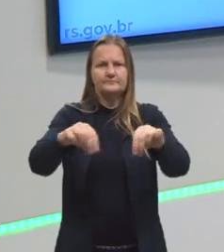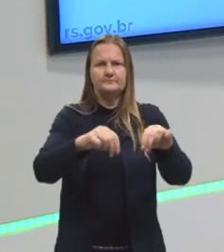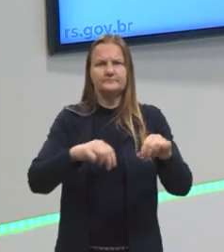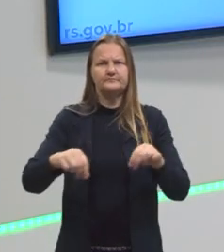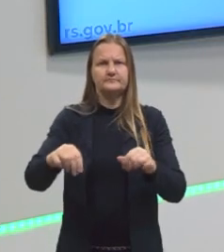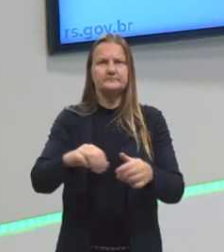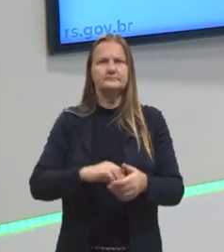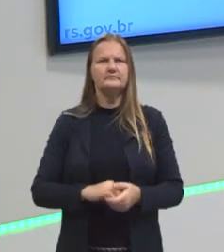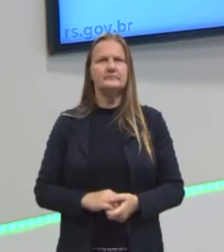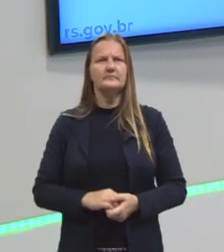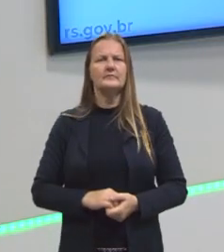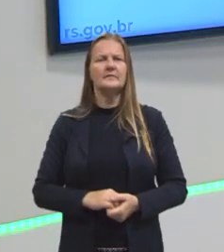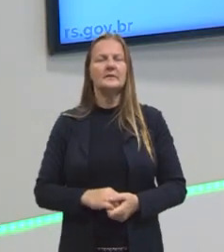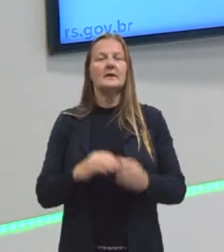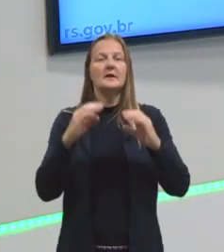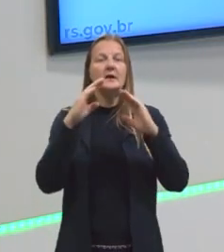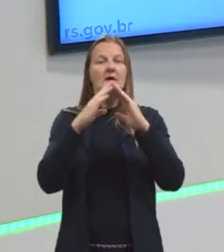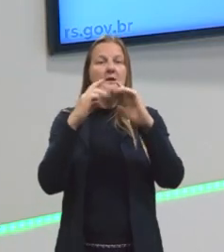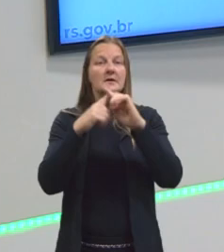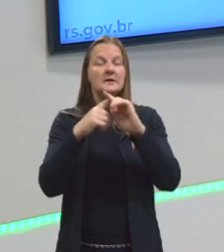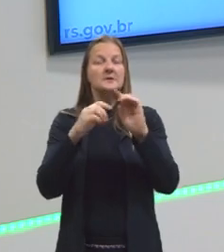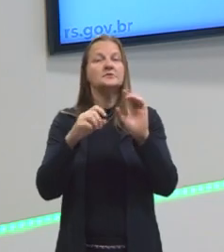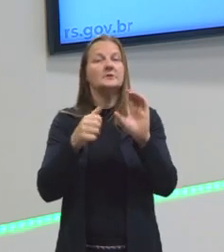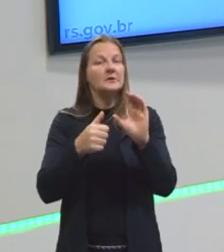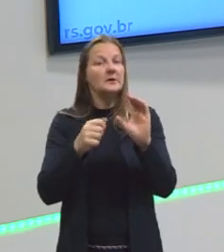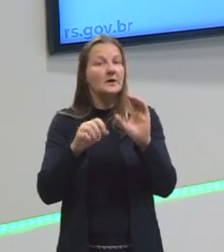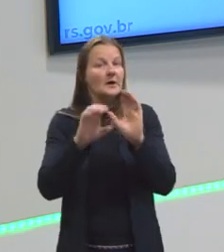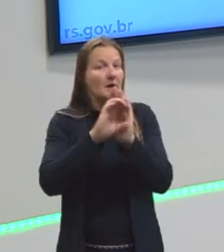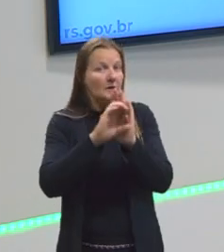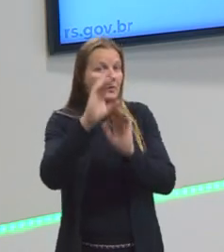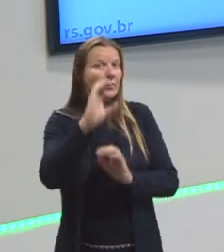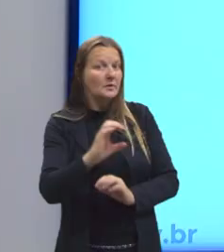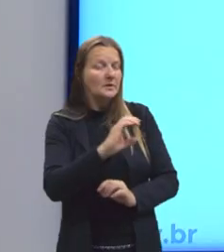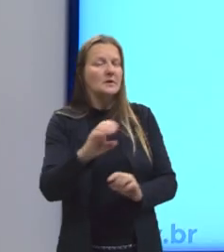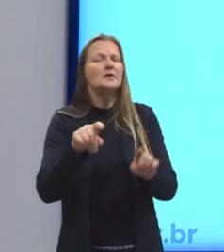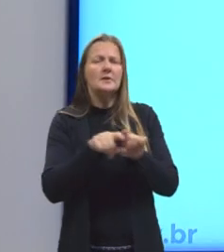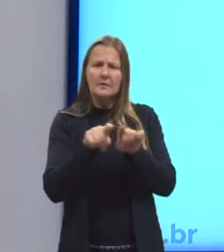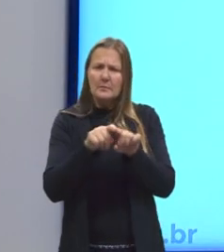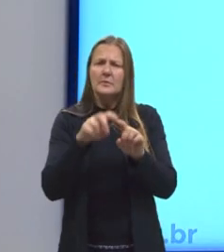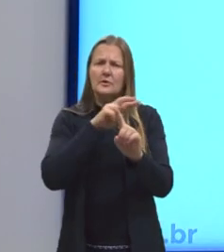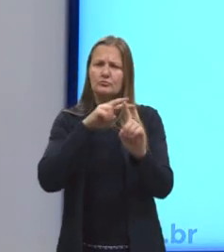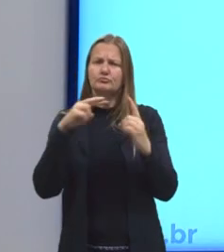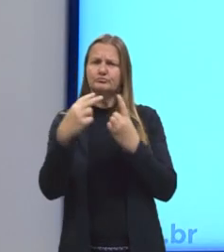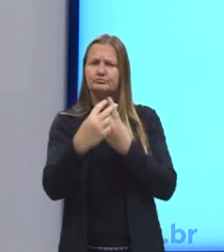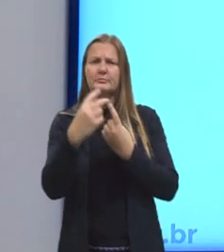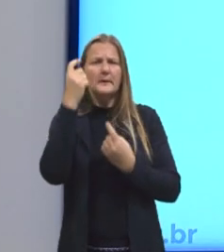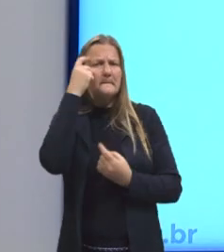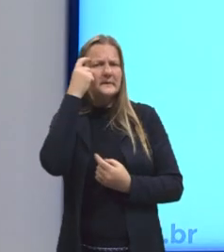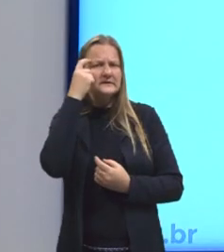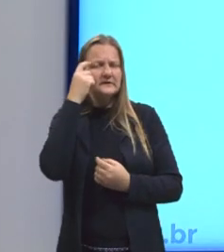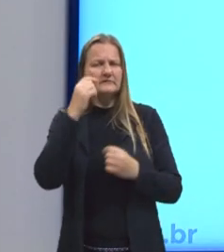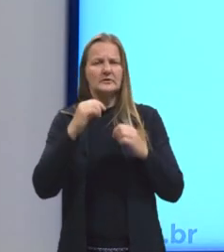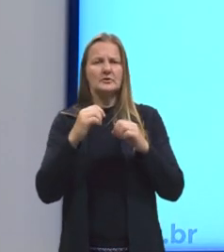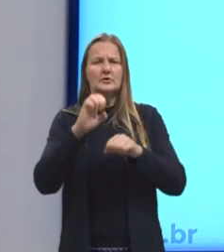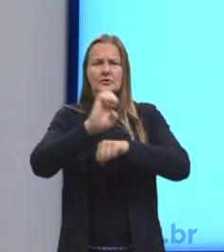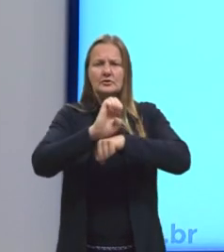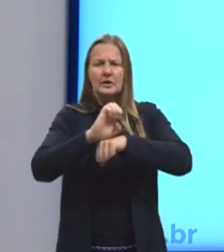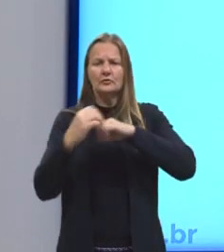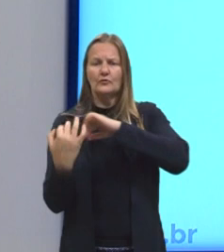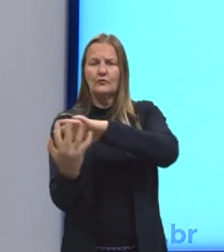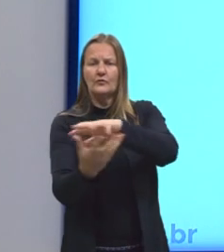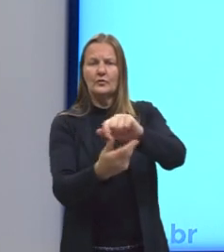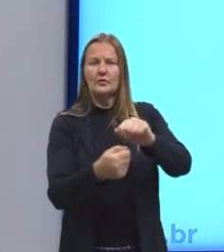realmente dominaram né então a igreja Católica também vem com essa perspectiva do Estado Universal né que não haviam